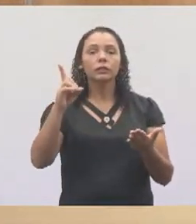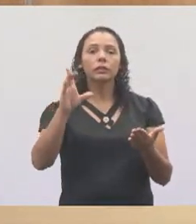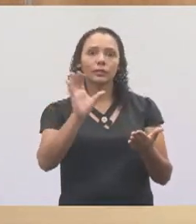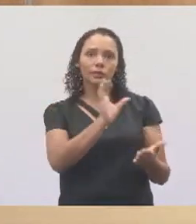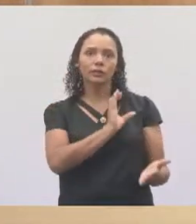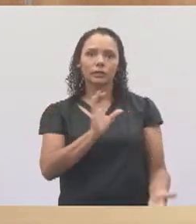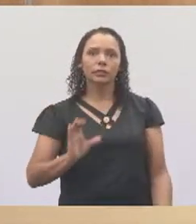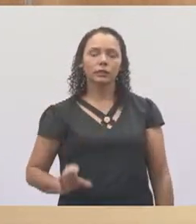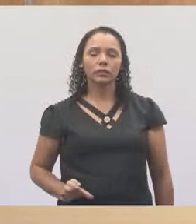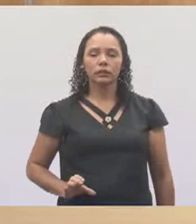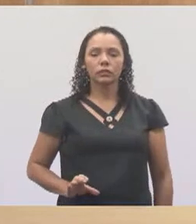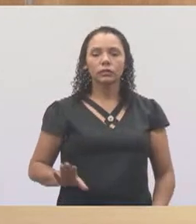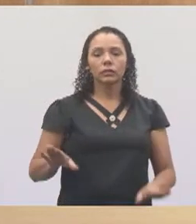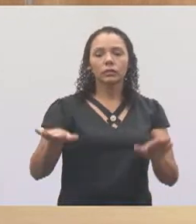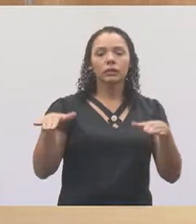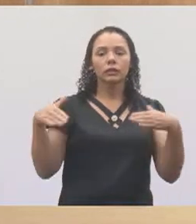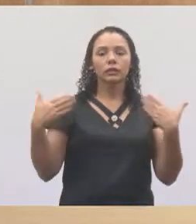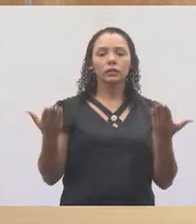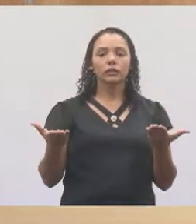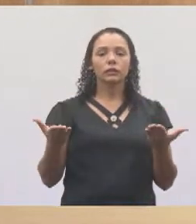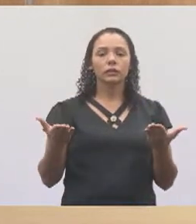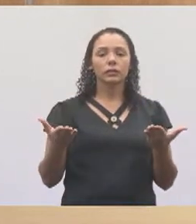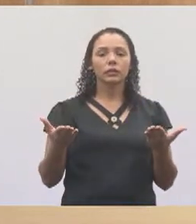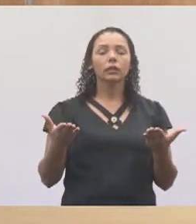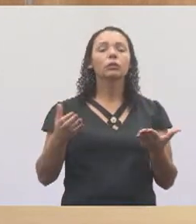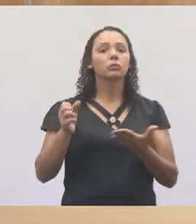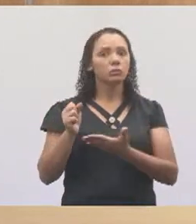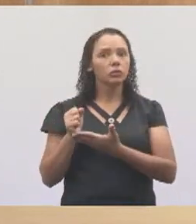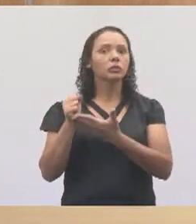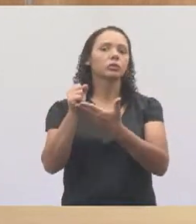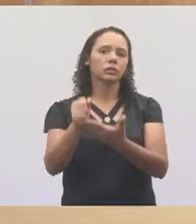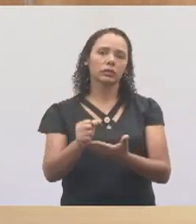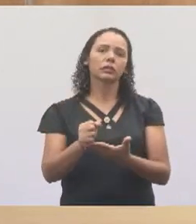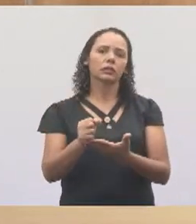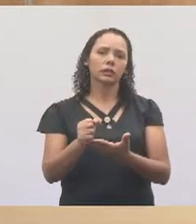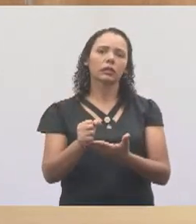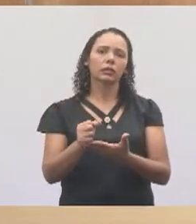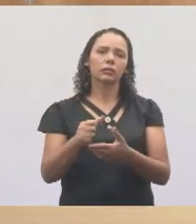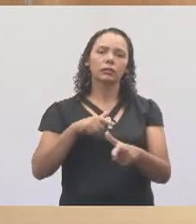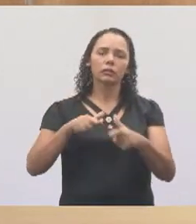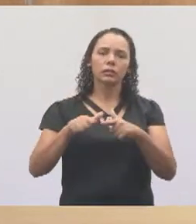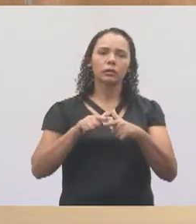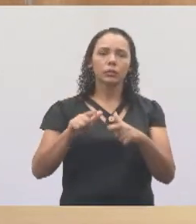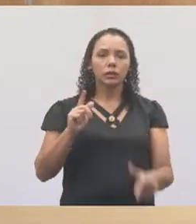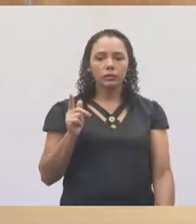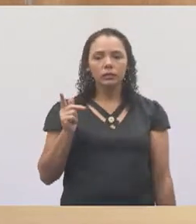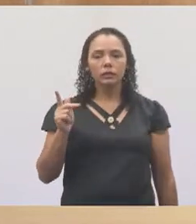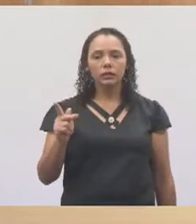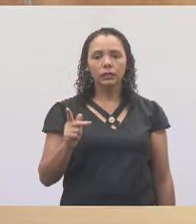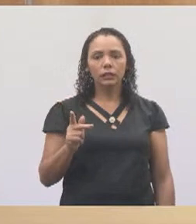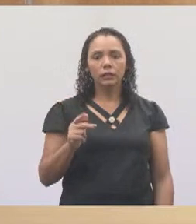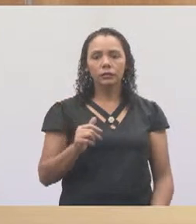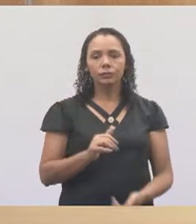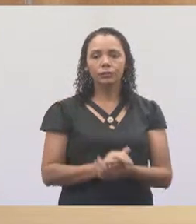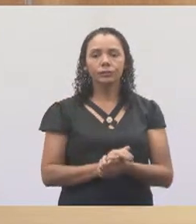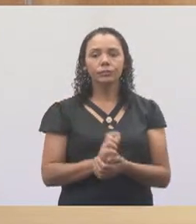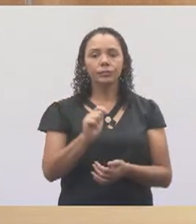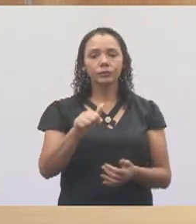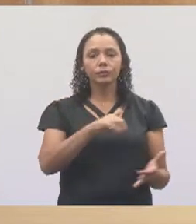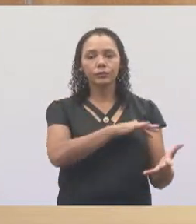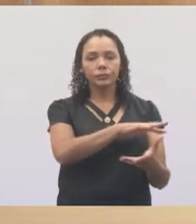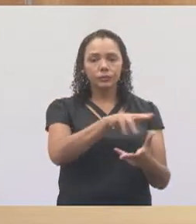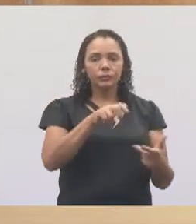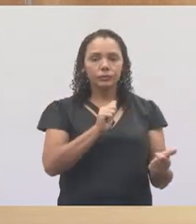é? Então, eu acho que isso é que sustentava a missão do Tales aqui, do Dr. Tales aqui